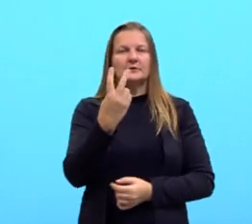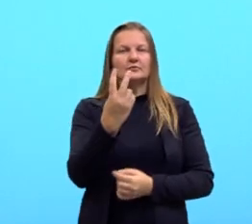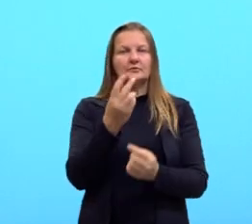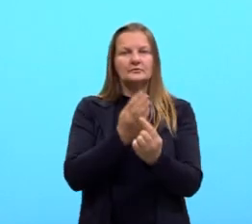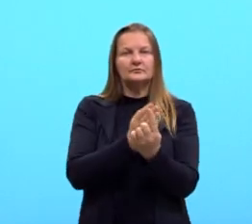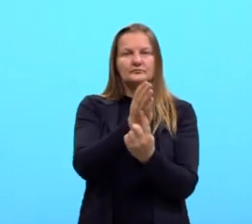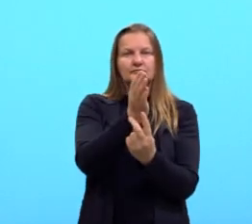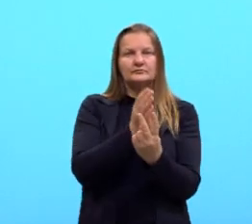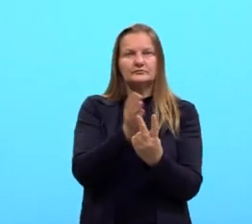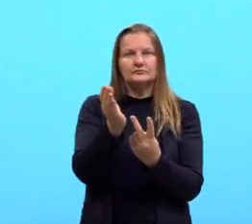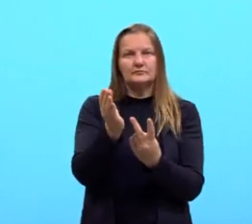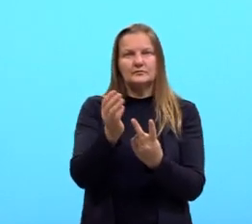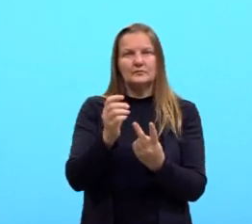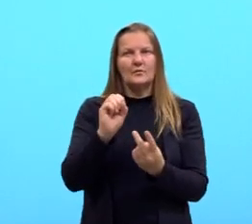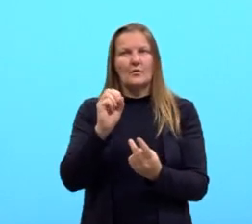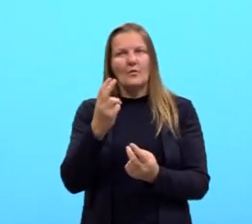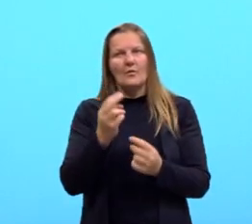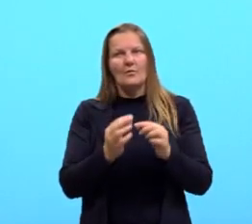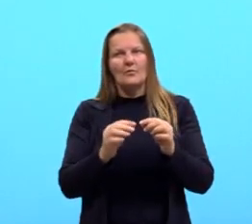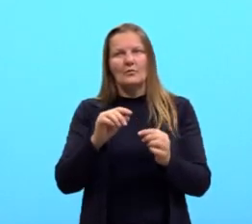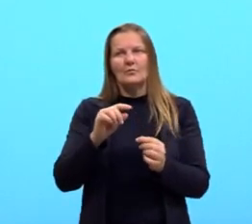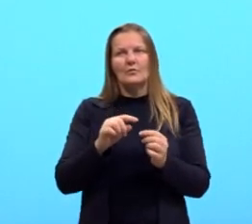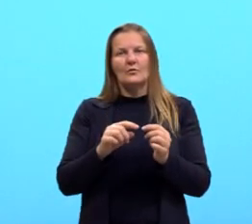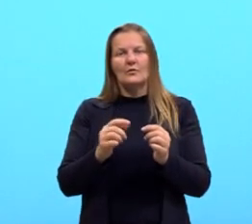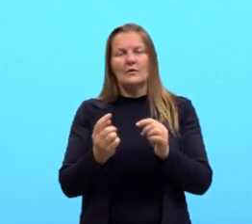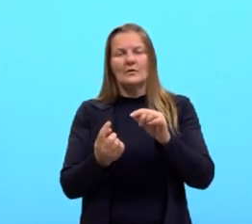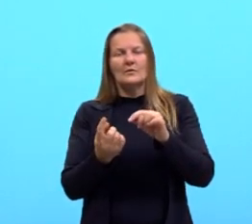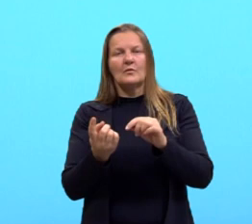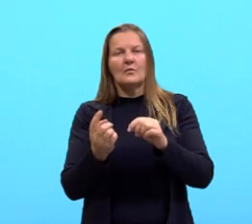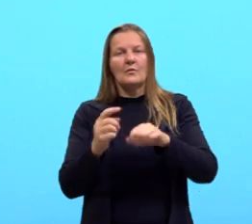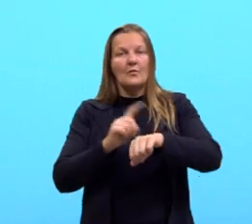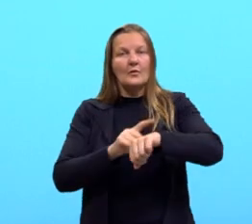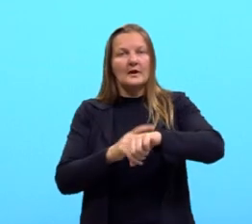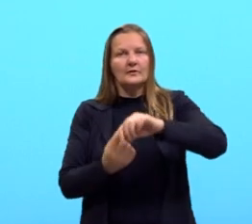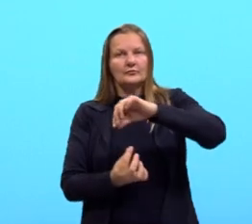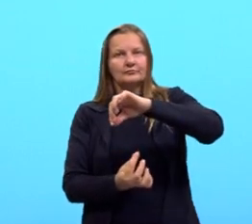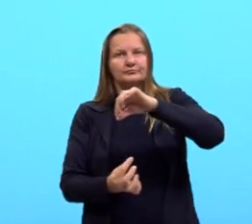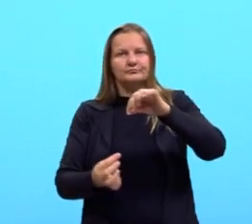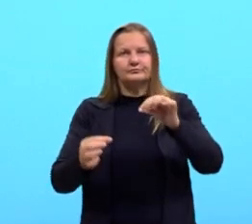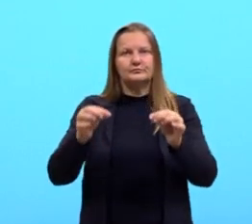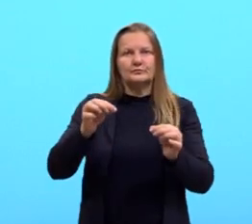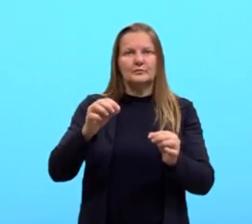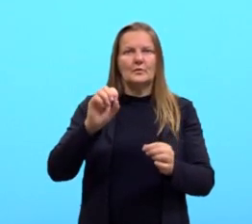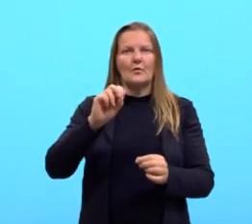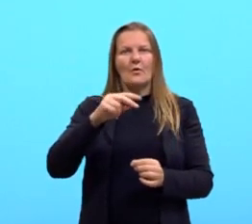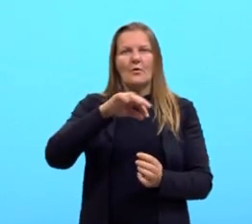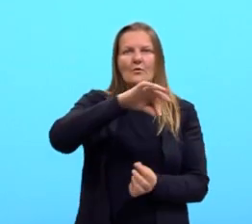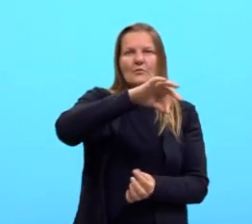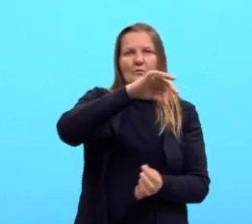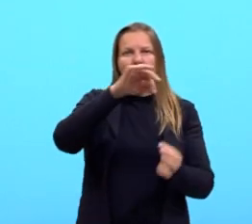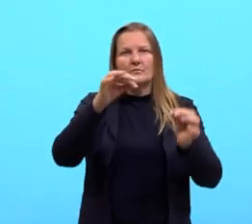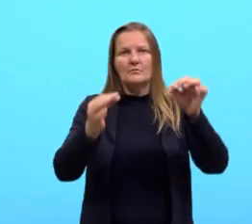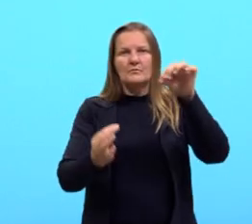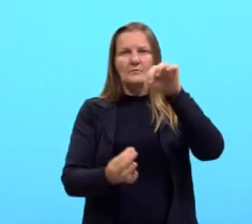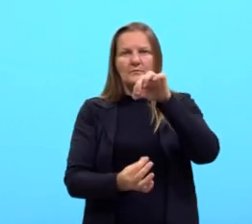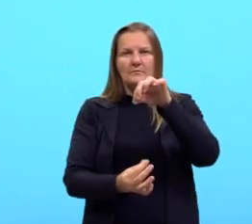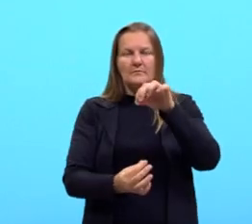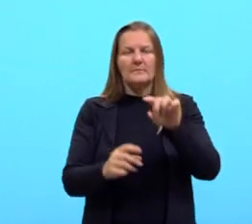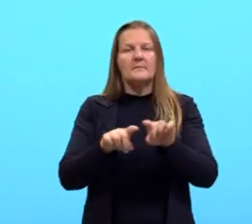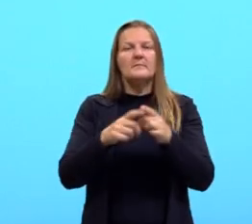alternativas né ou nós vamos seguir no sentido anti-horário ou nós vamos seguir em sentido horário